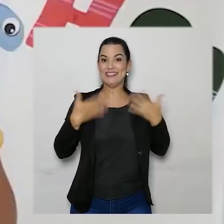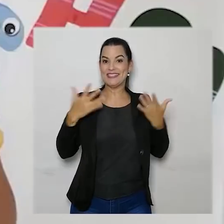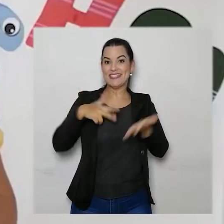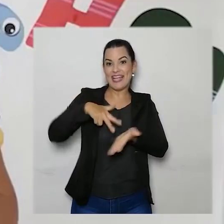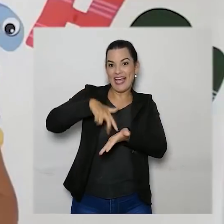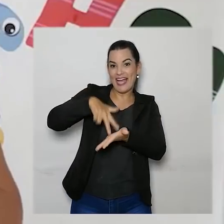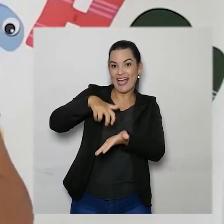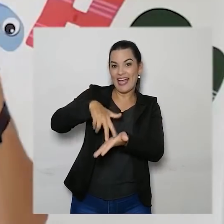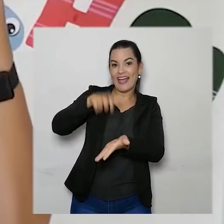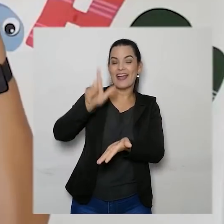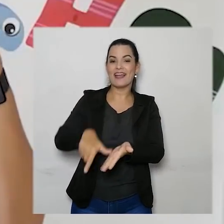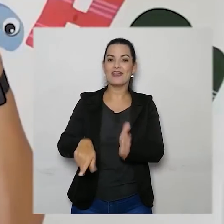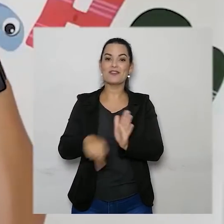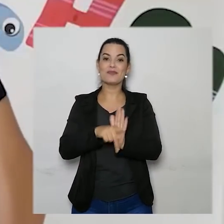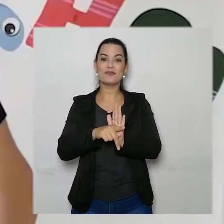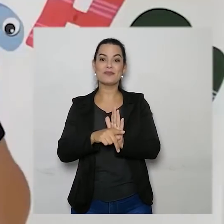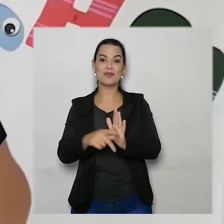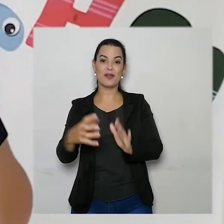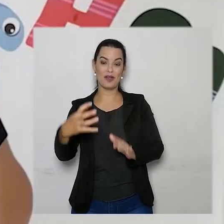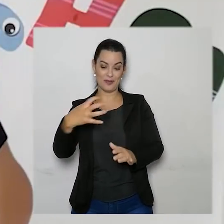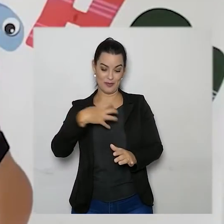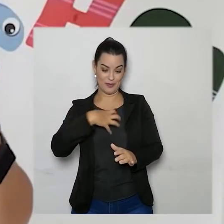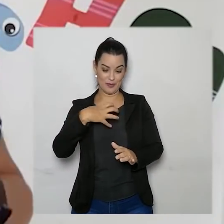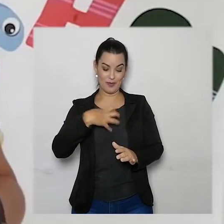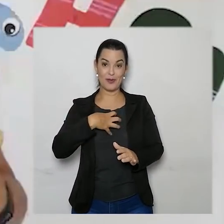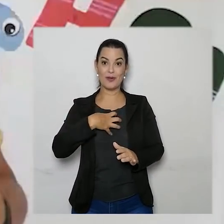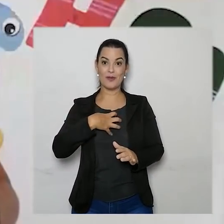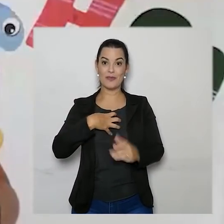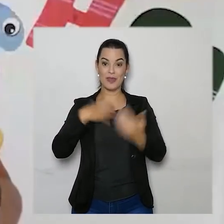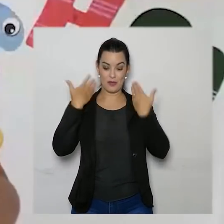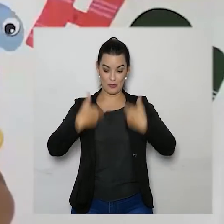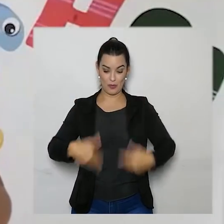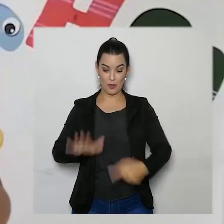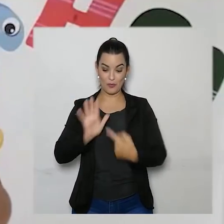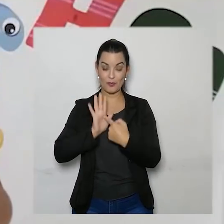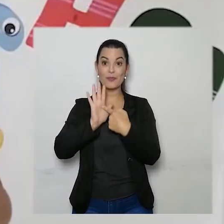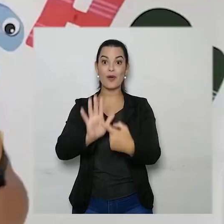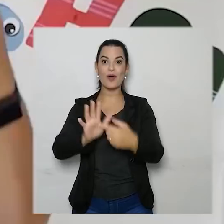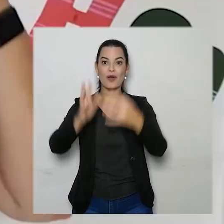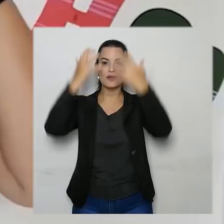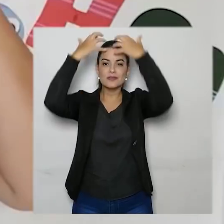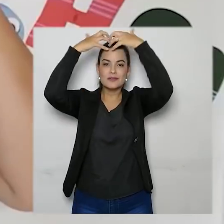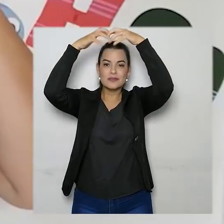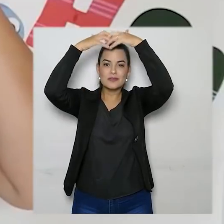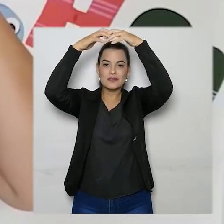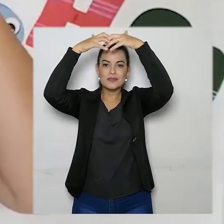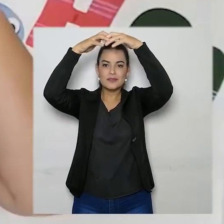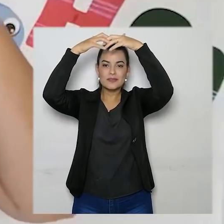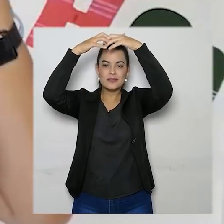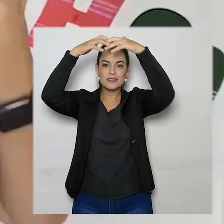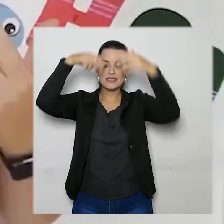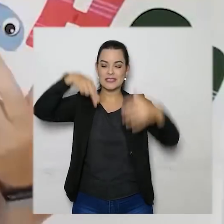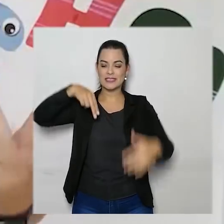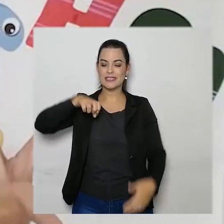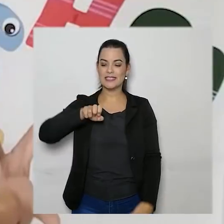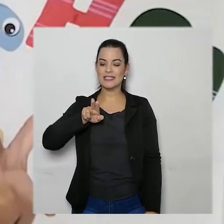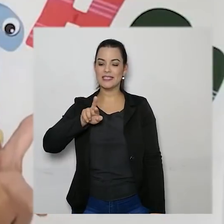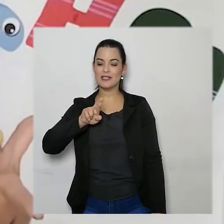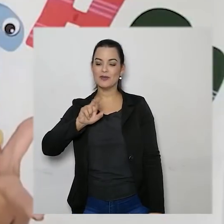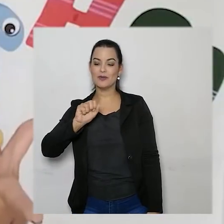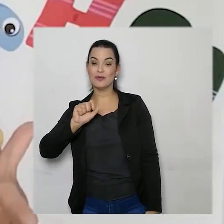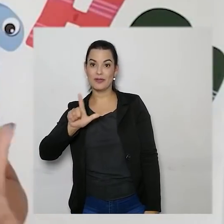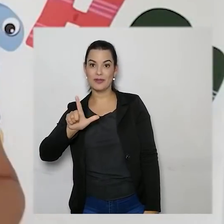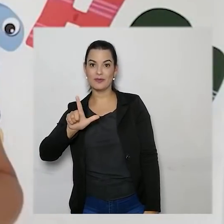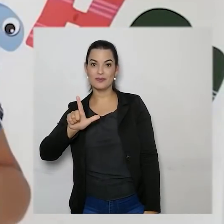uma manifestação do meu cérebro. A gente fala que é uma manifestação neural ou